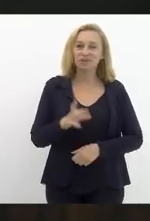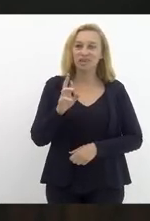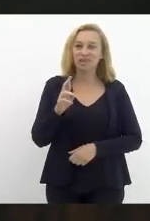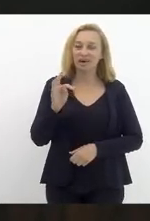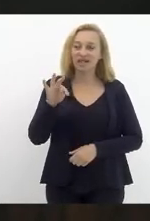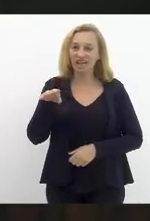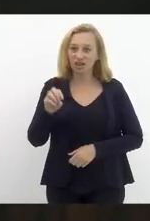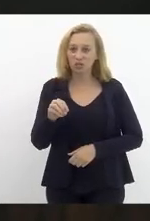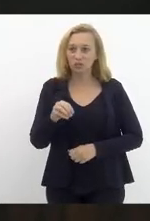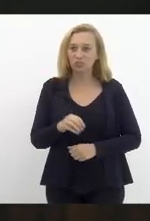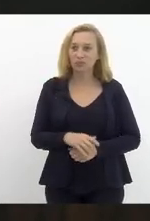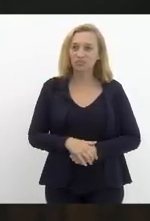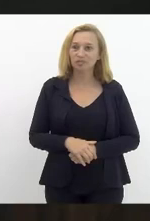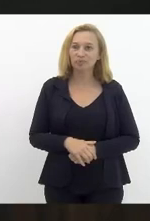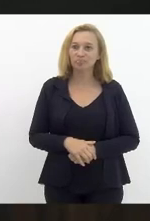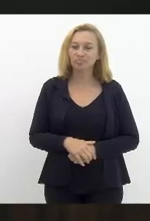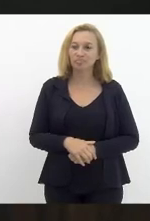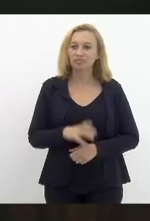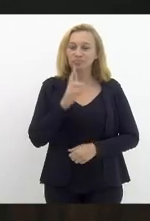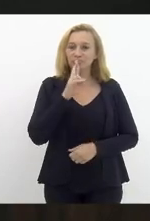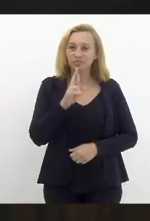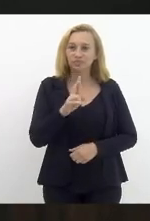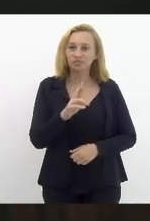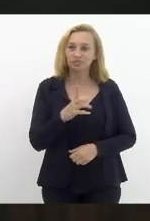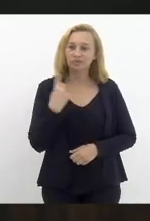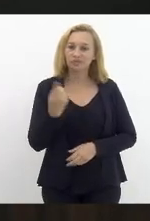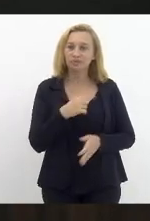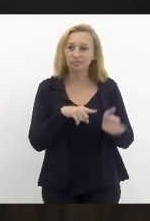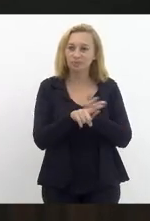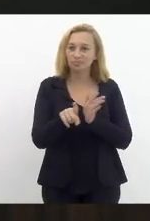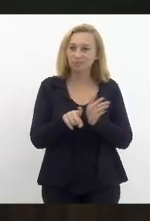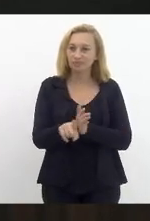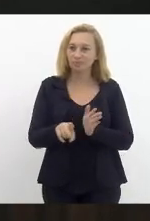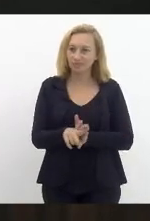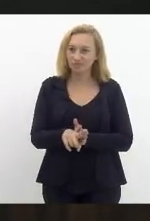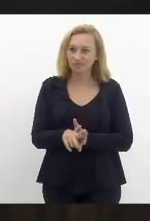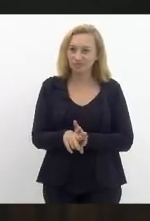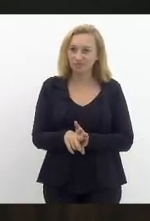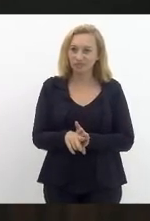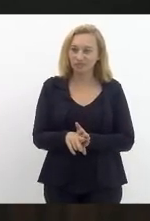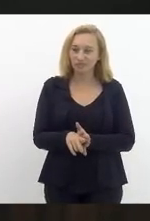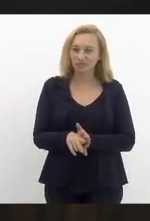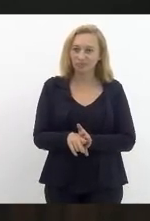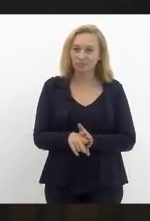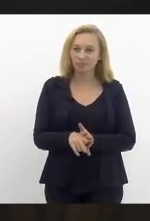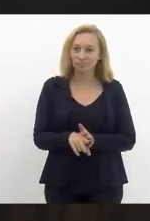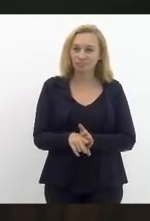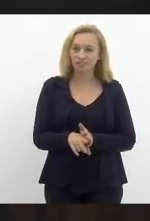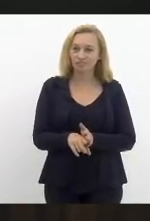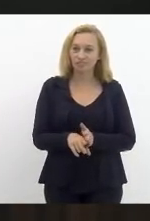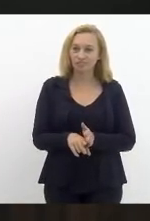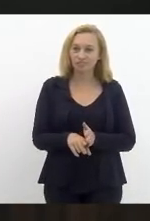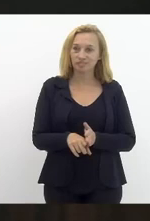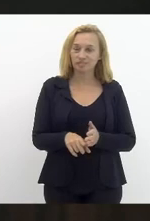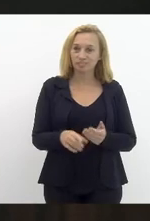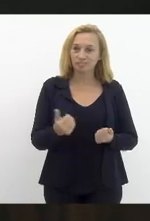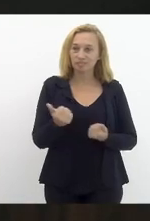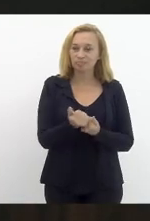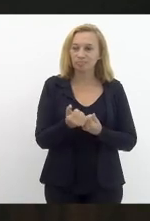Renato, respondeu as nossas perguntas aqui, em cooperação com a doutora